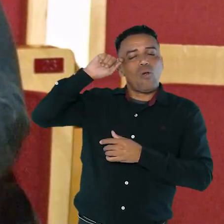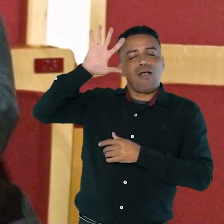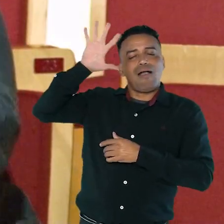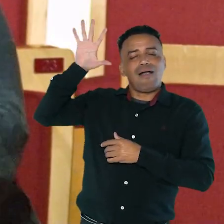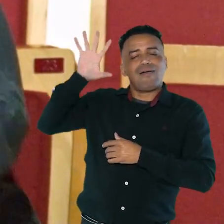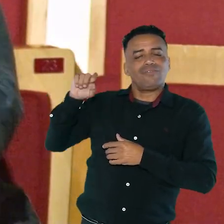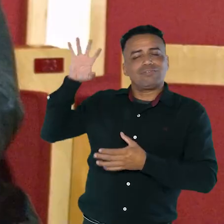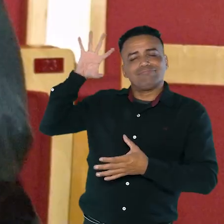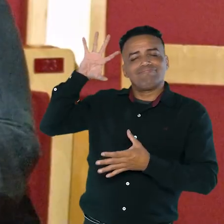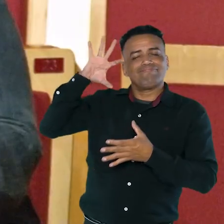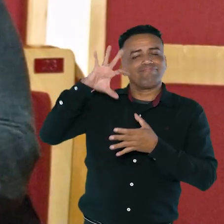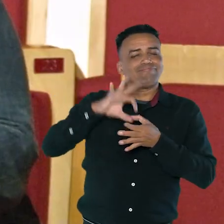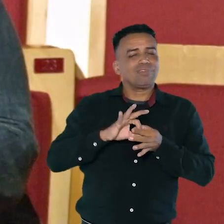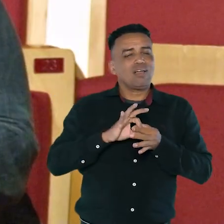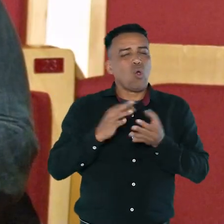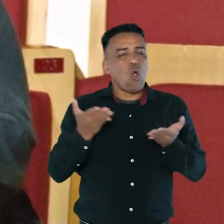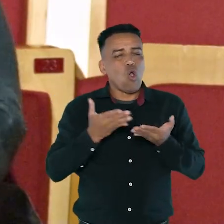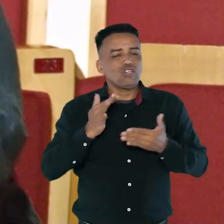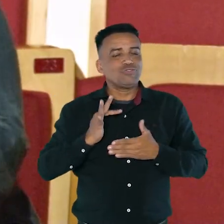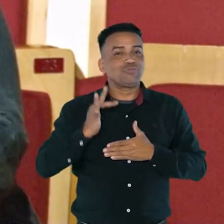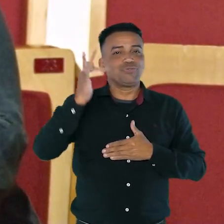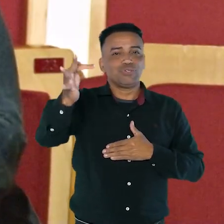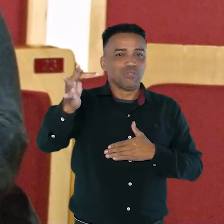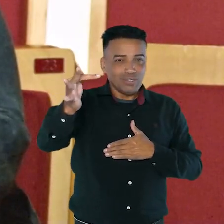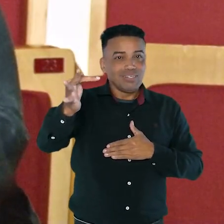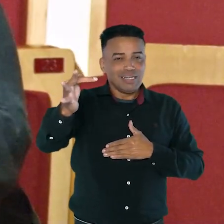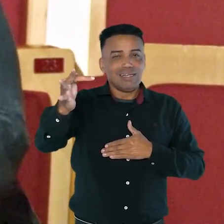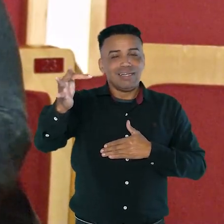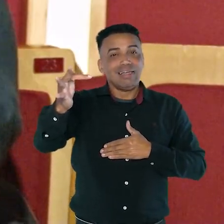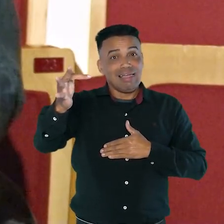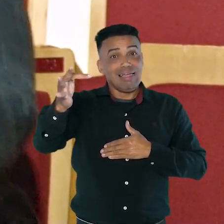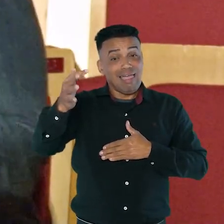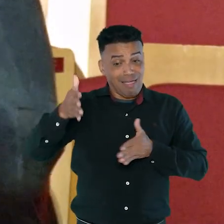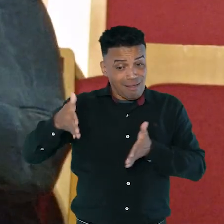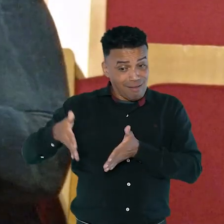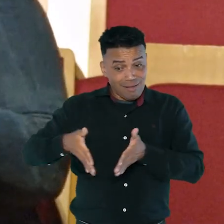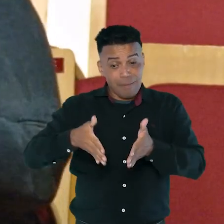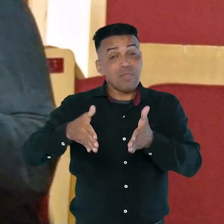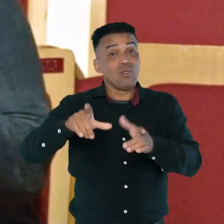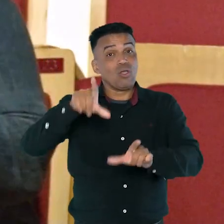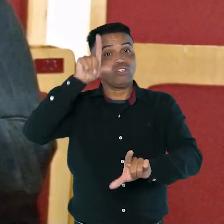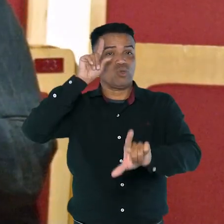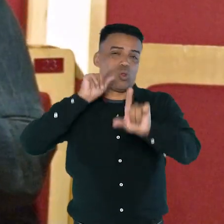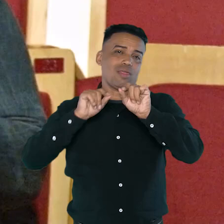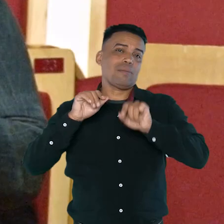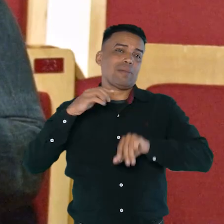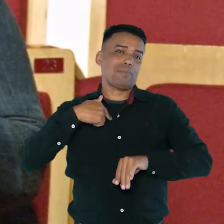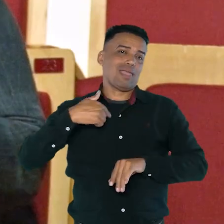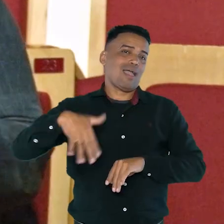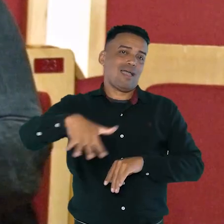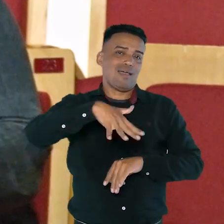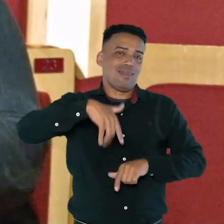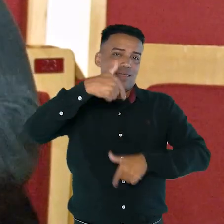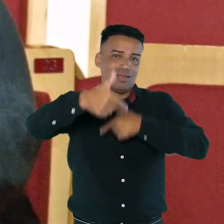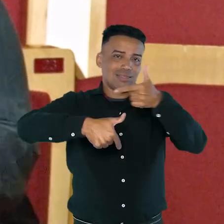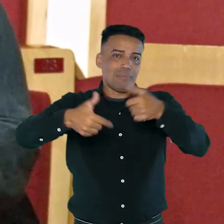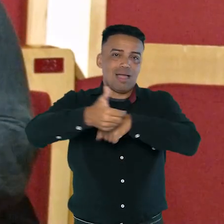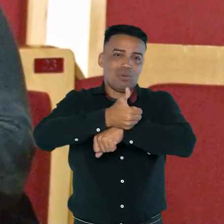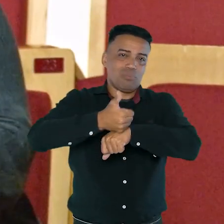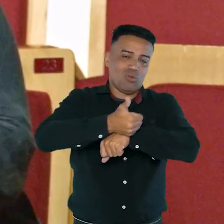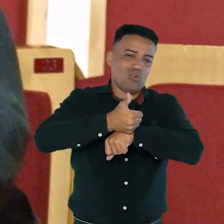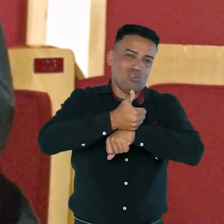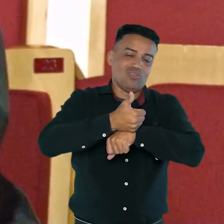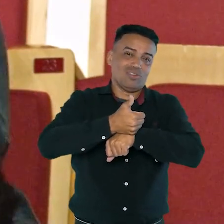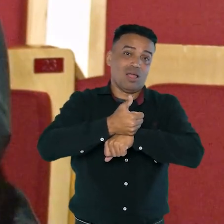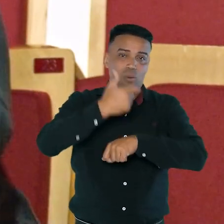eu sou, de onde eu vim, para onde eu vou. E esse caminho que eu escolhi para mim, enquanto profissional, enquanto pessoa, é